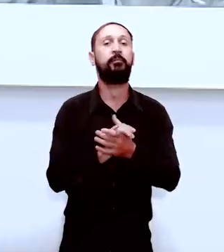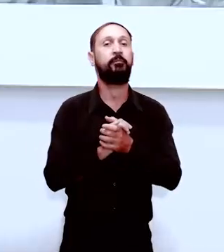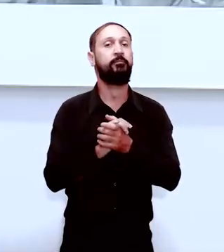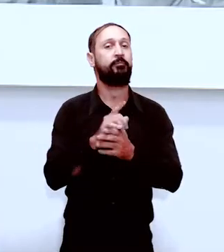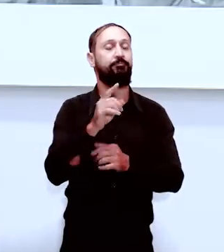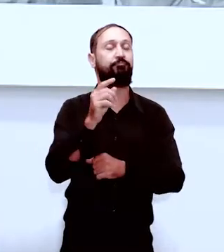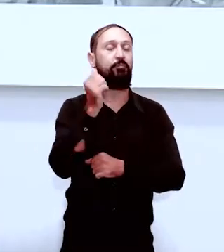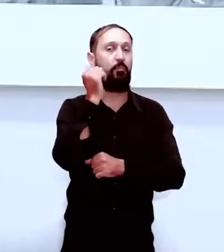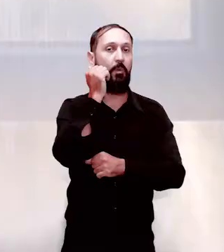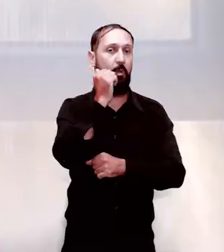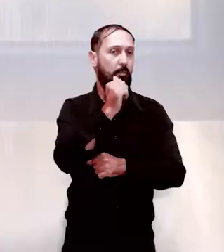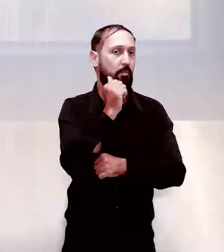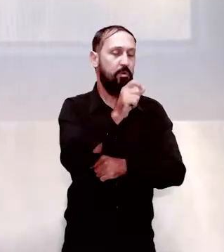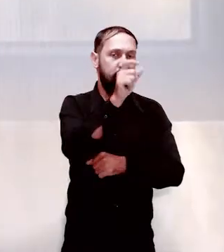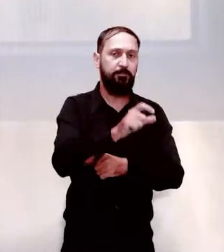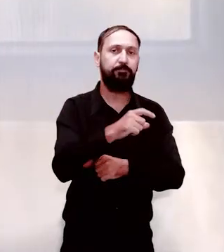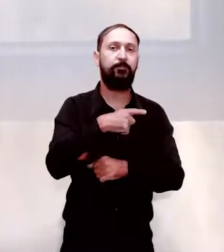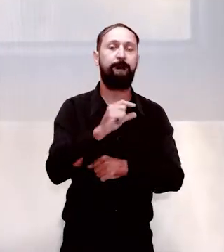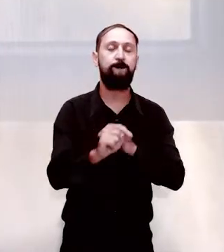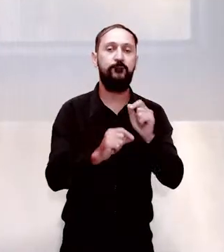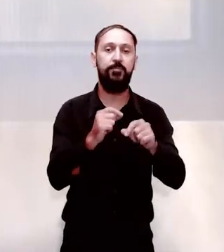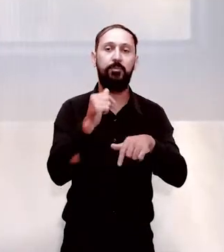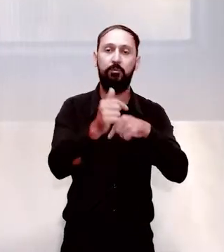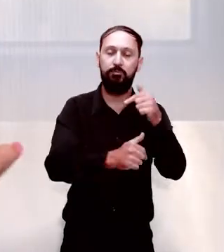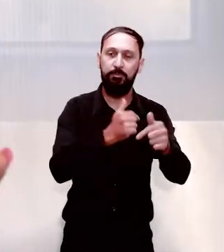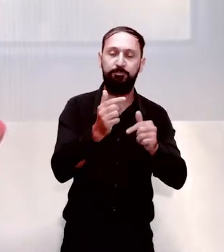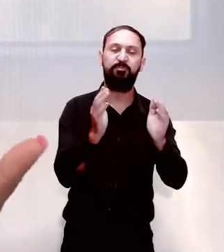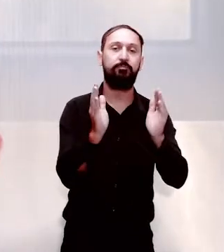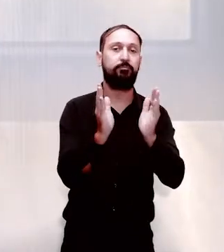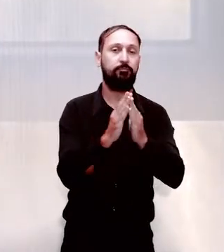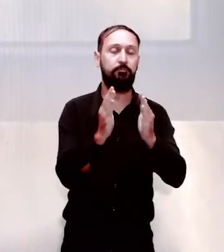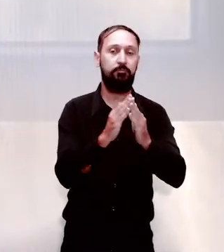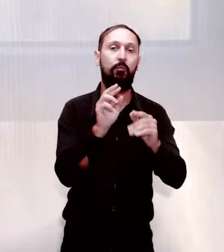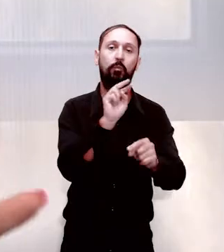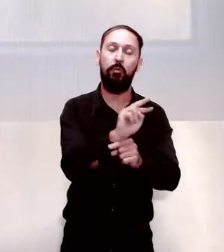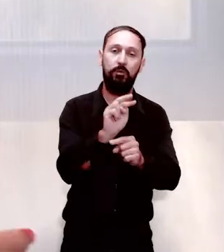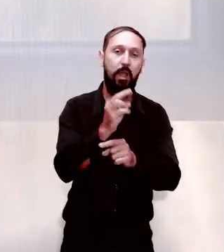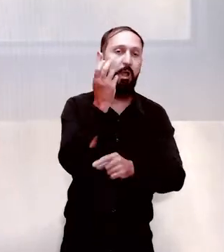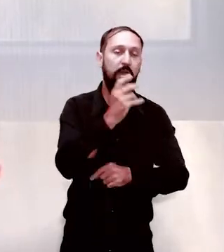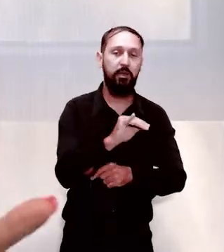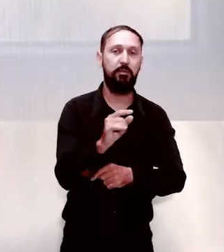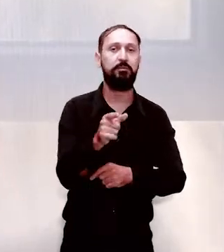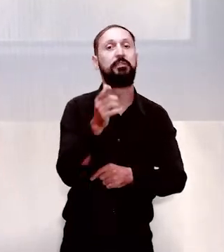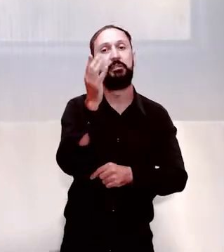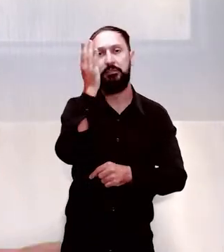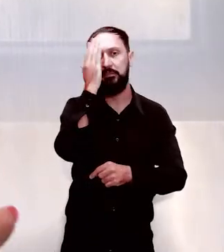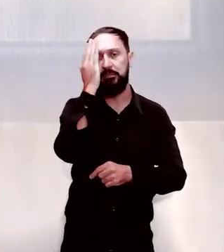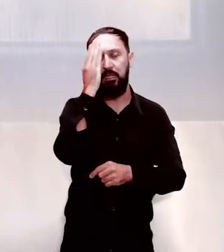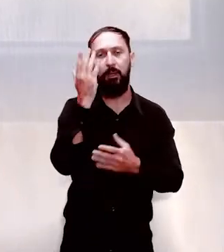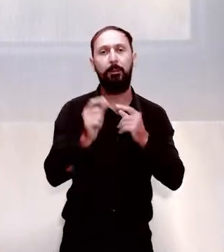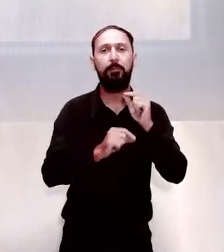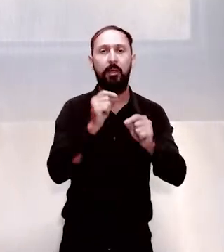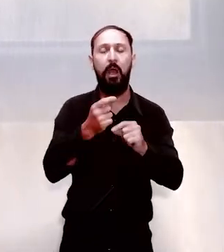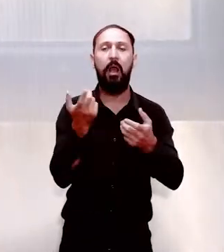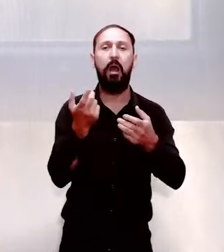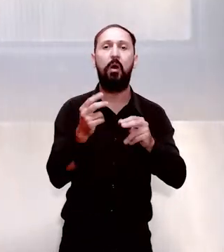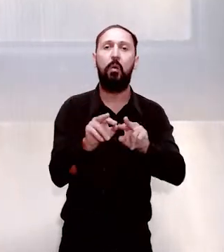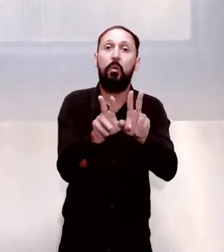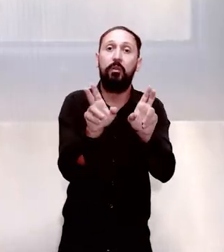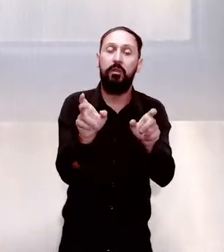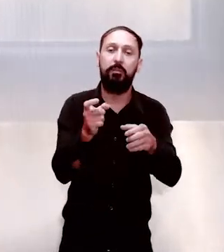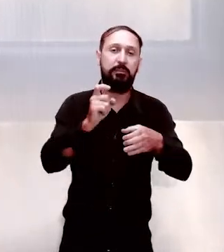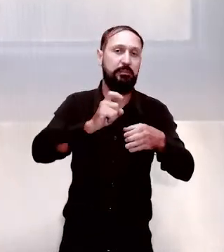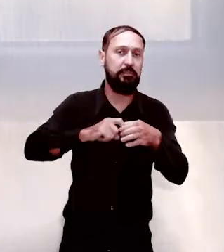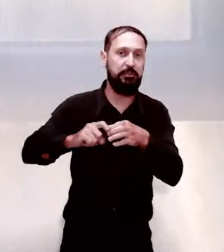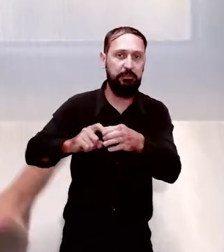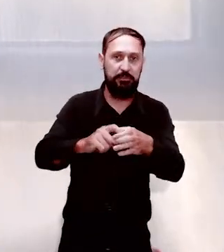país. Então, a mulher negra não era só a mulher que fazia o trabalho doméstico de cuidar das crianças. Nós sabemos que a questão